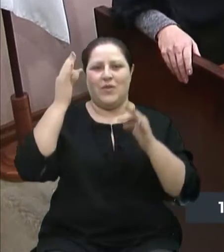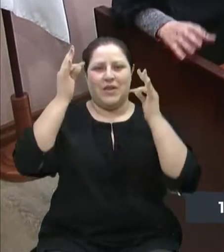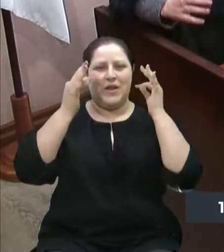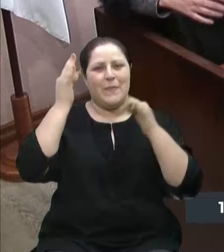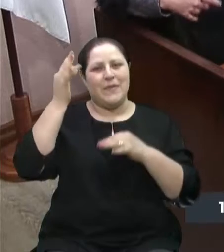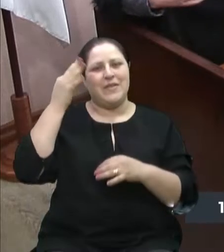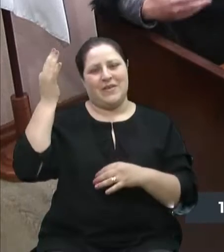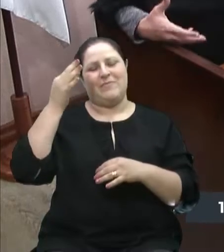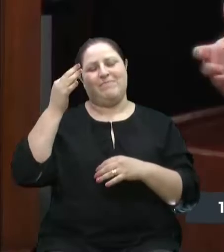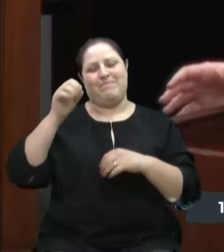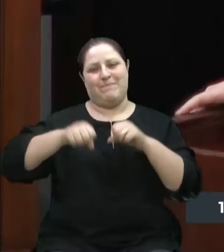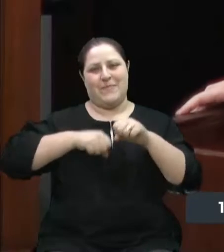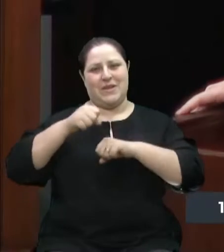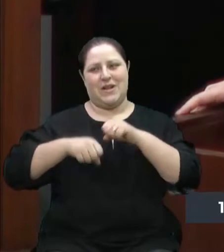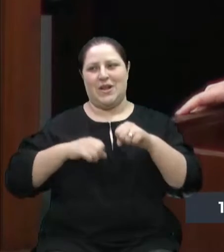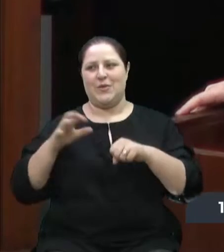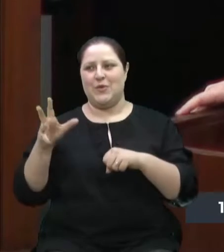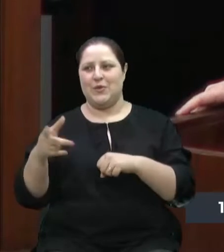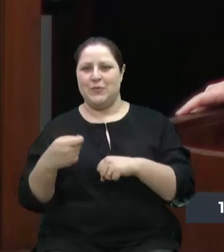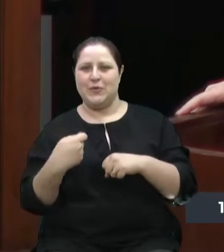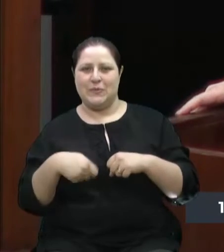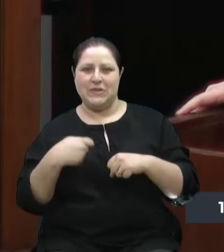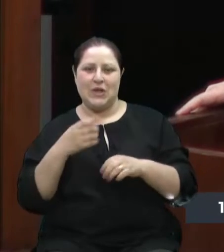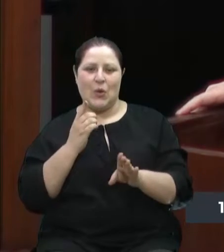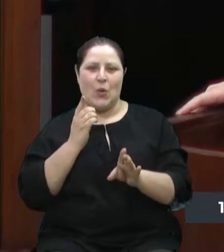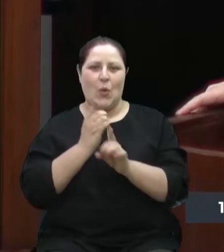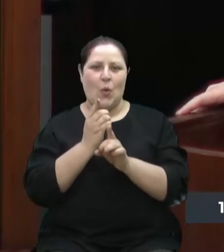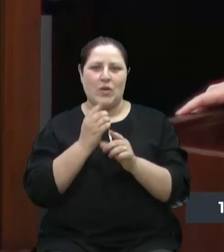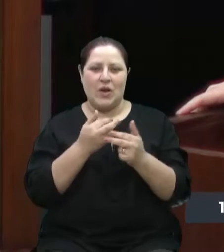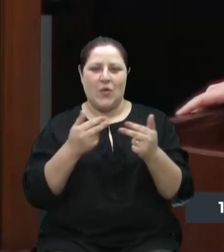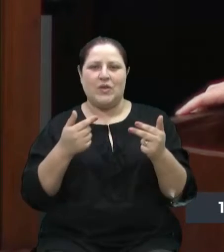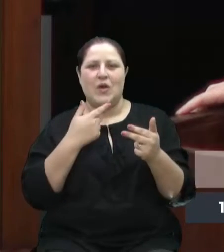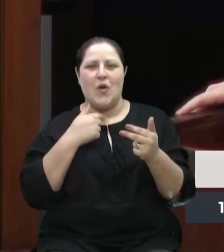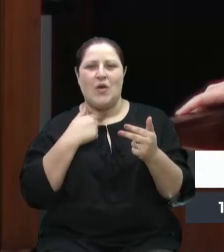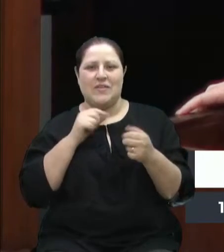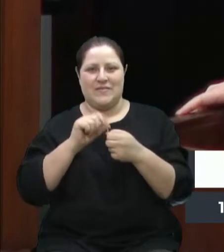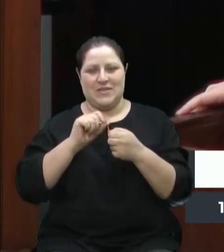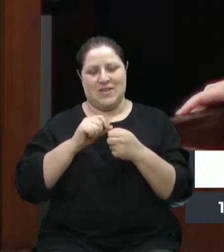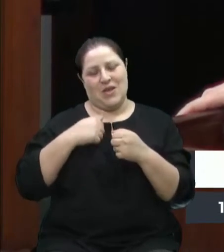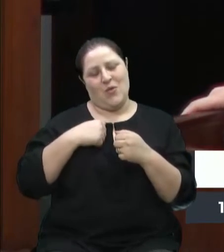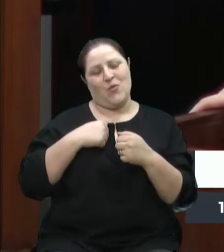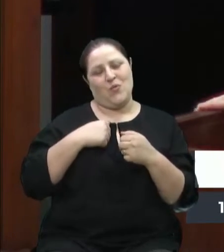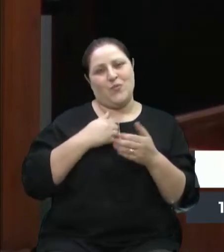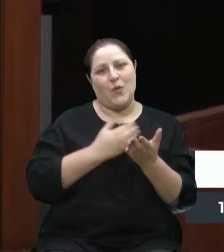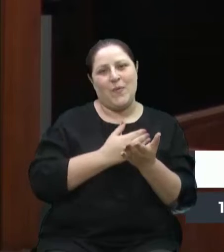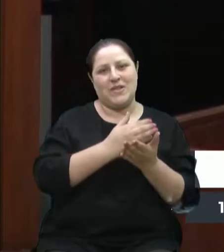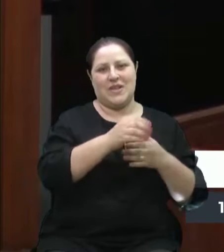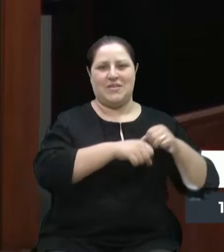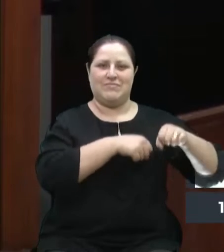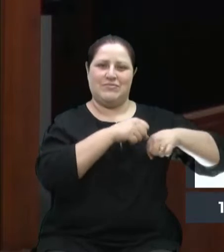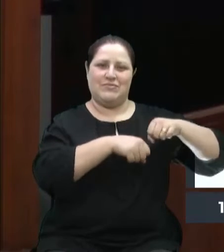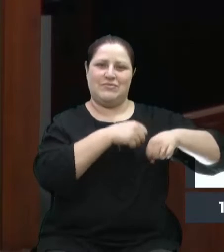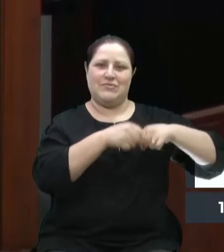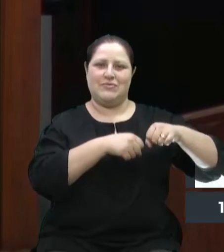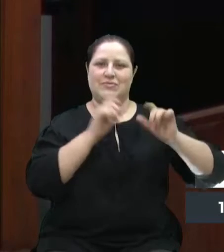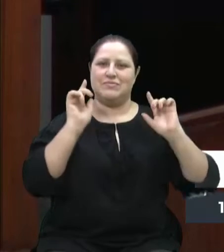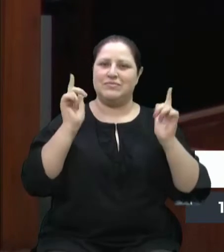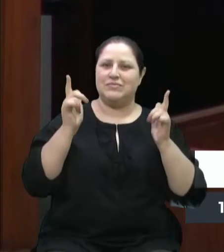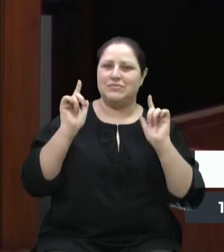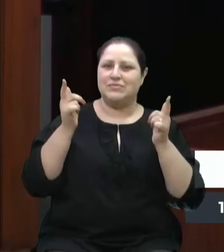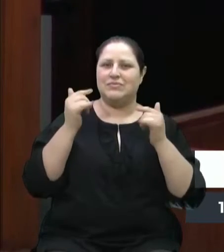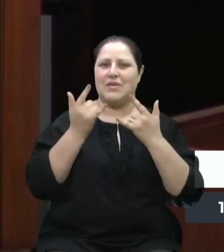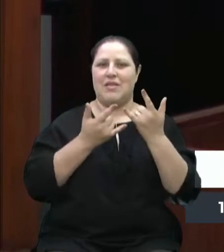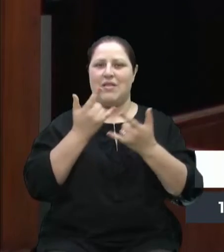mundo precisa encontrar algo que goste de fazer, e eu comecei pedalando a lazer, e depois descobri